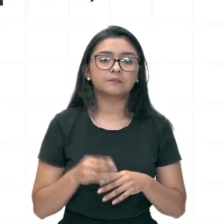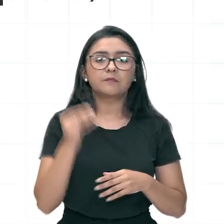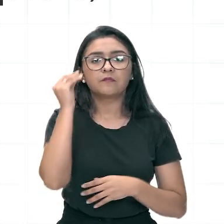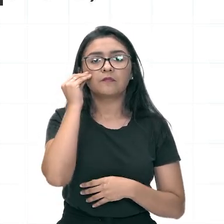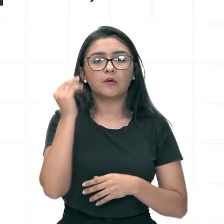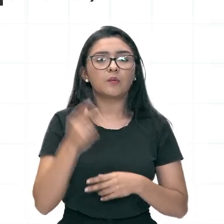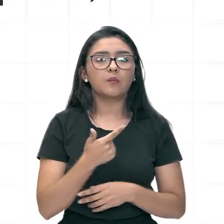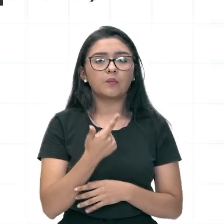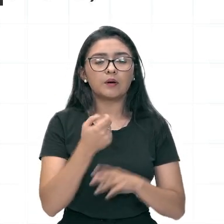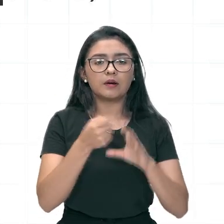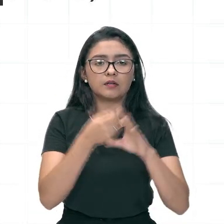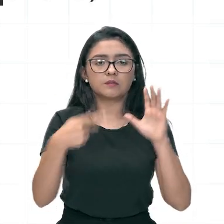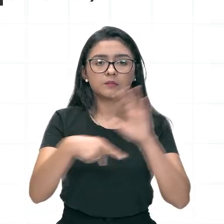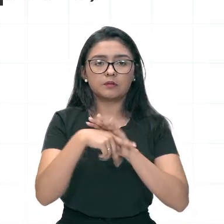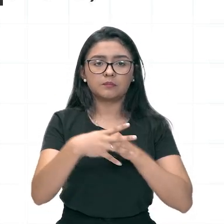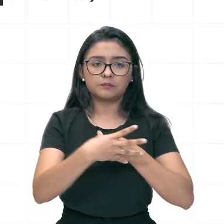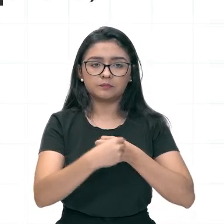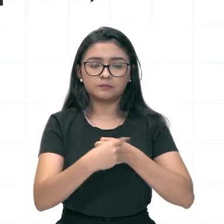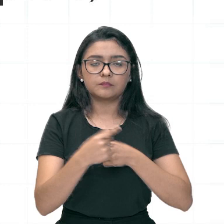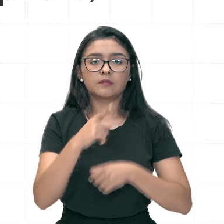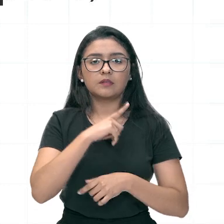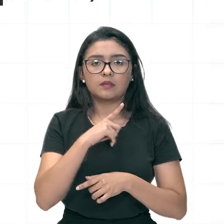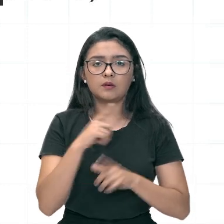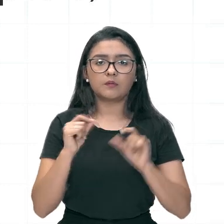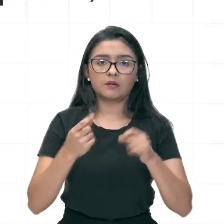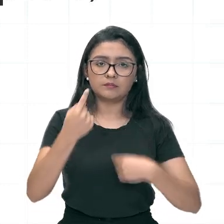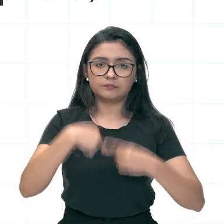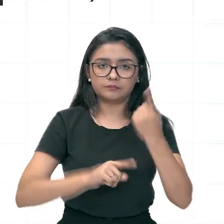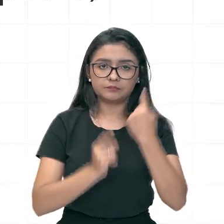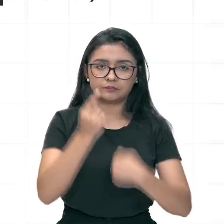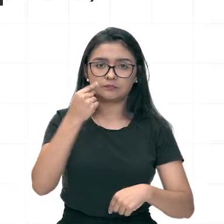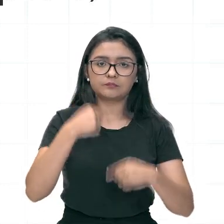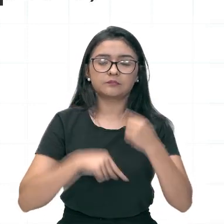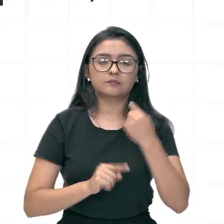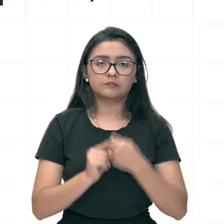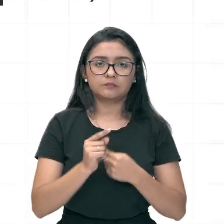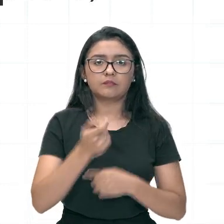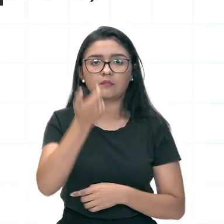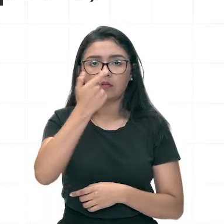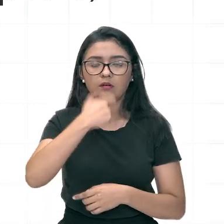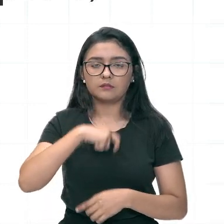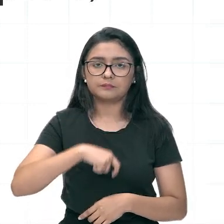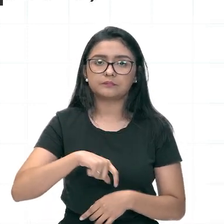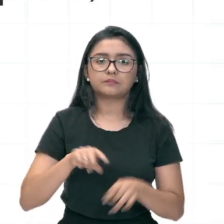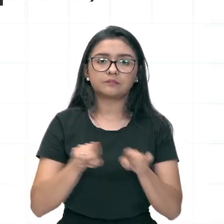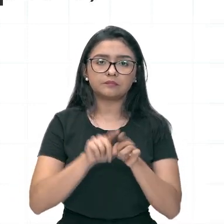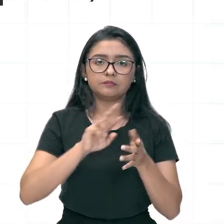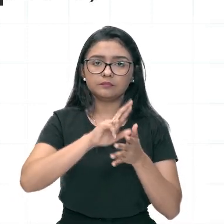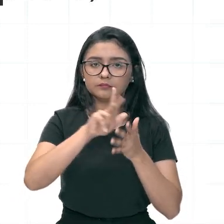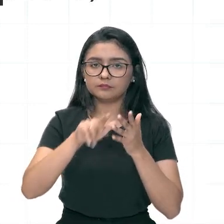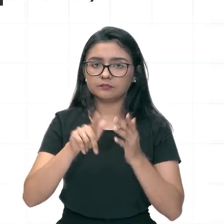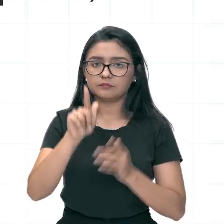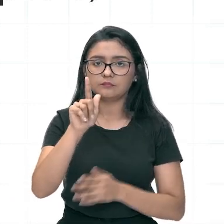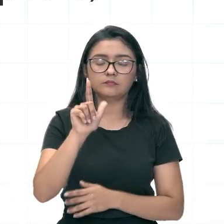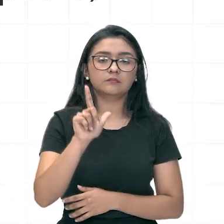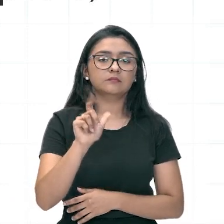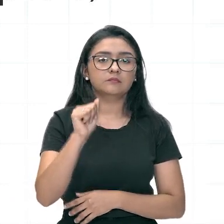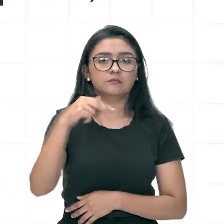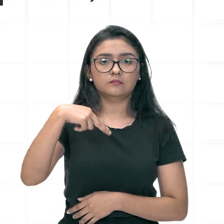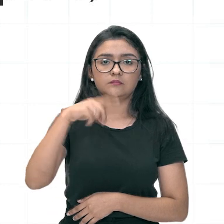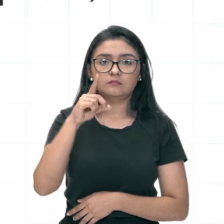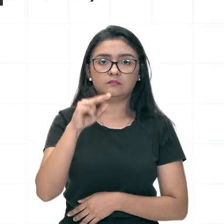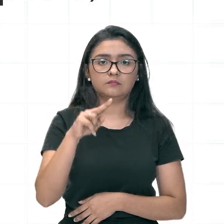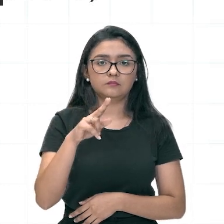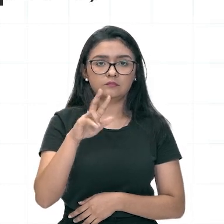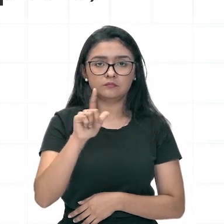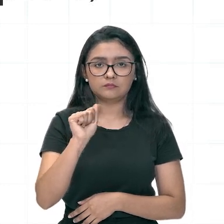características dos mamíferos, né? Tem um sistema digestório formado por um canal alimentar e várias glândulas acessórias